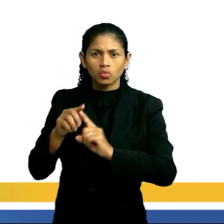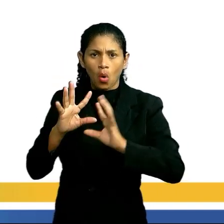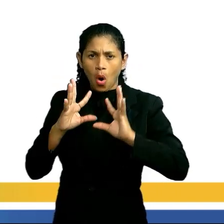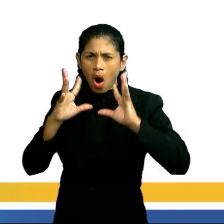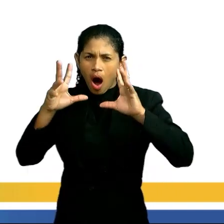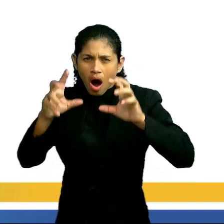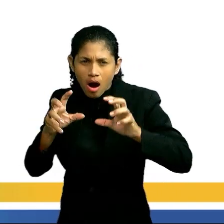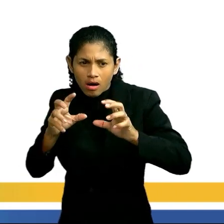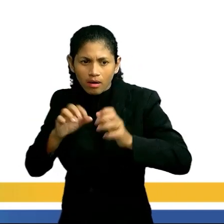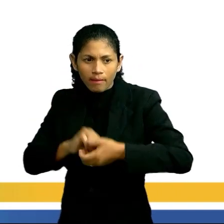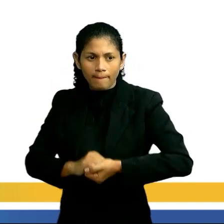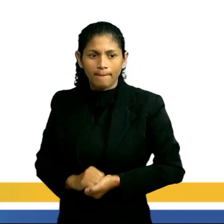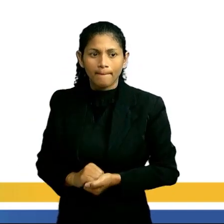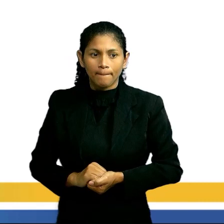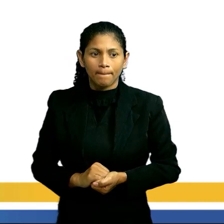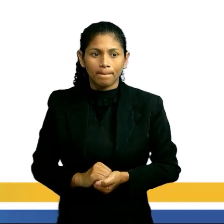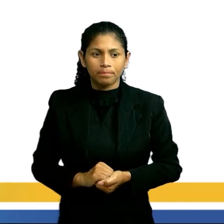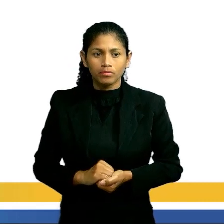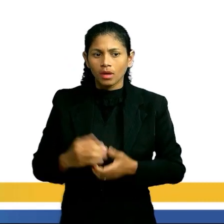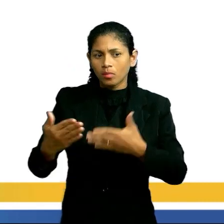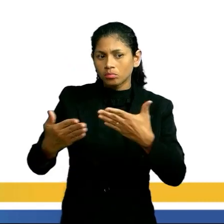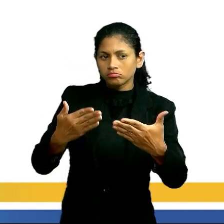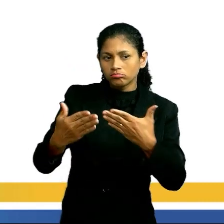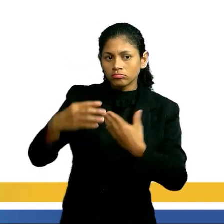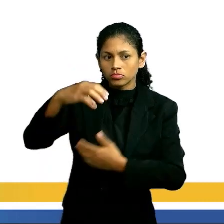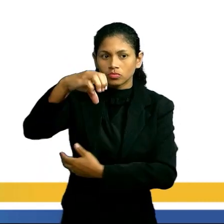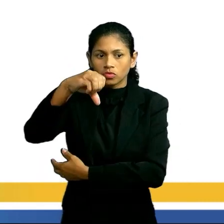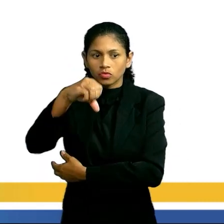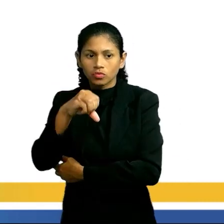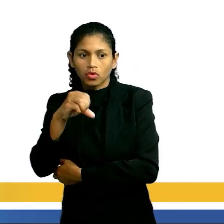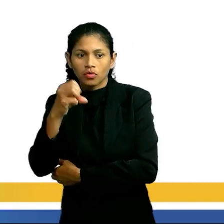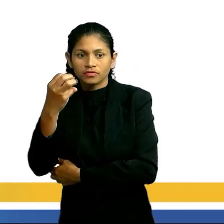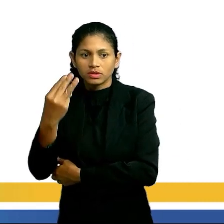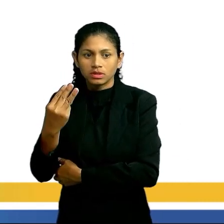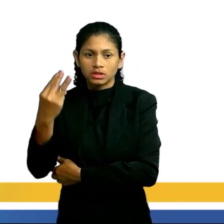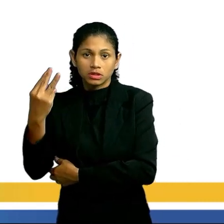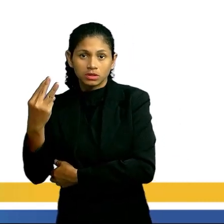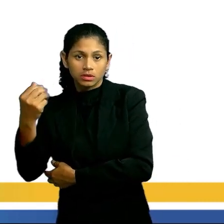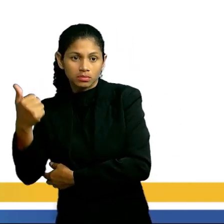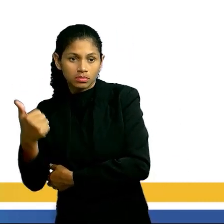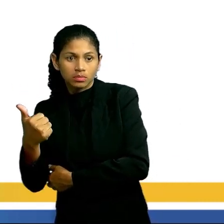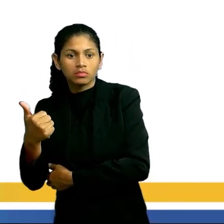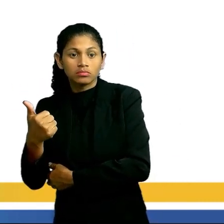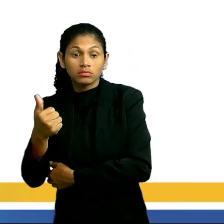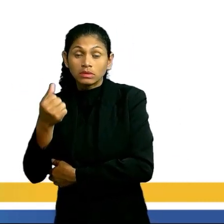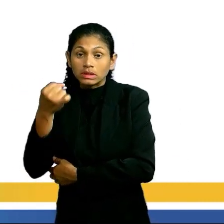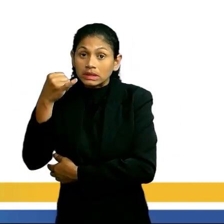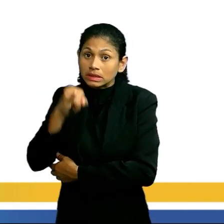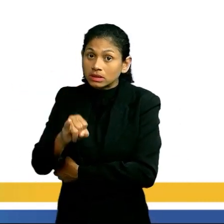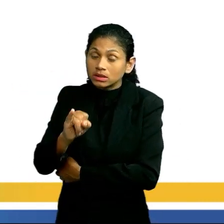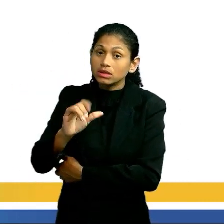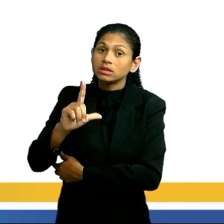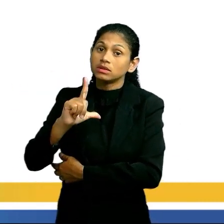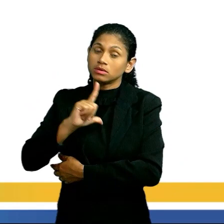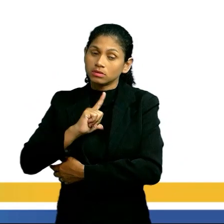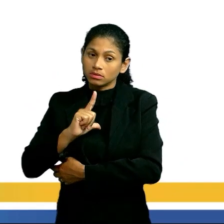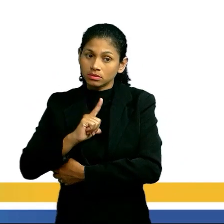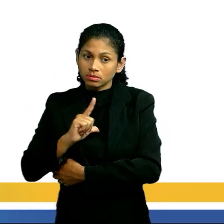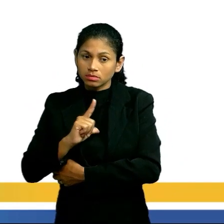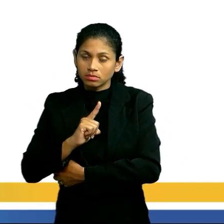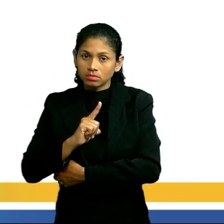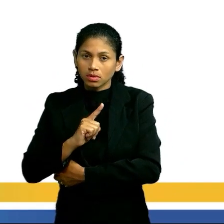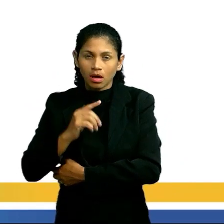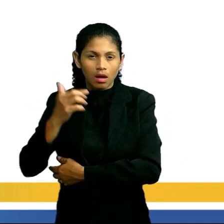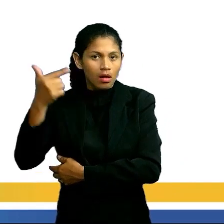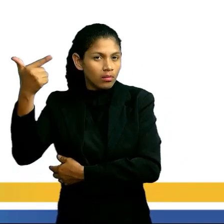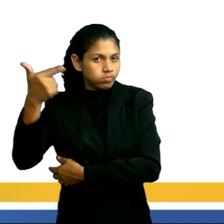para 3 para 3 para 1? Não, só seria a proporção 9 para 3 para 3 para 1 se nós tivéssemos a segunda lei